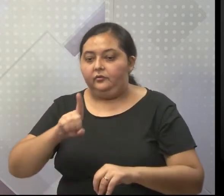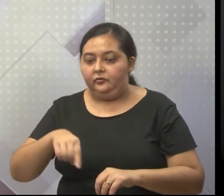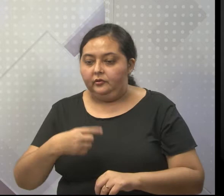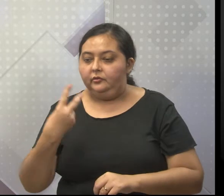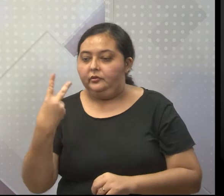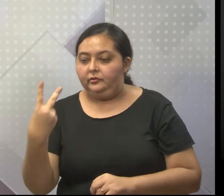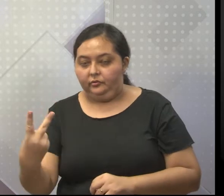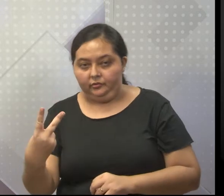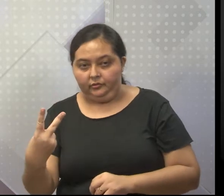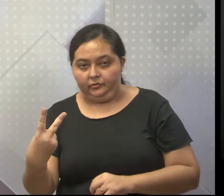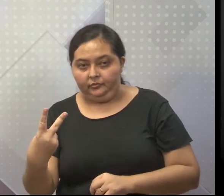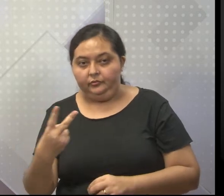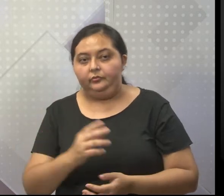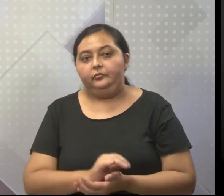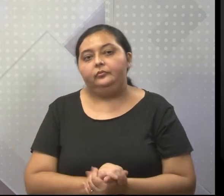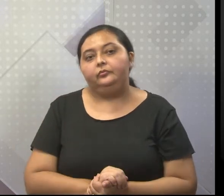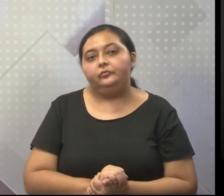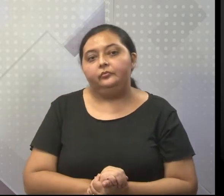0,02.